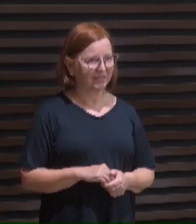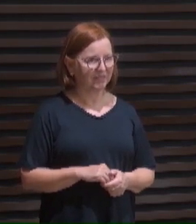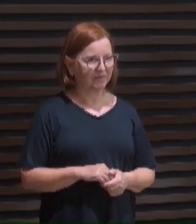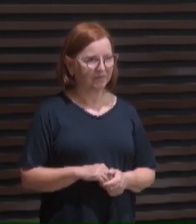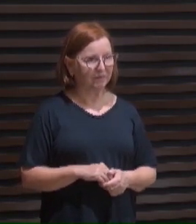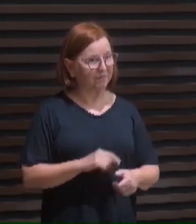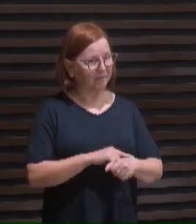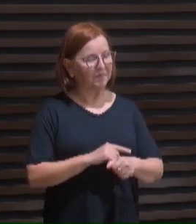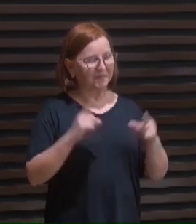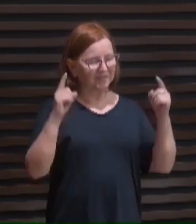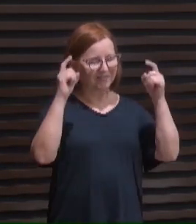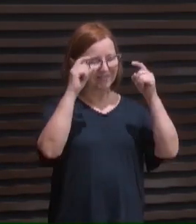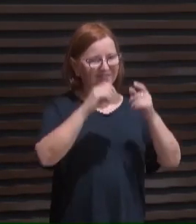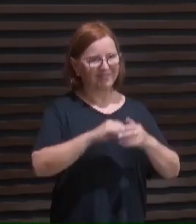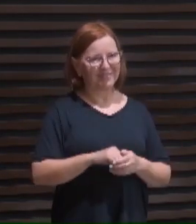Tempos difíceis.